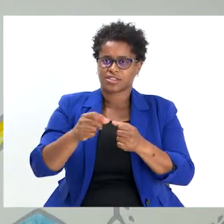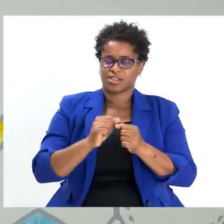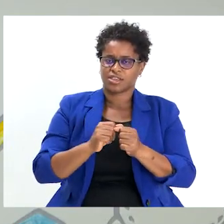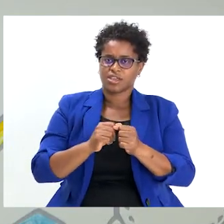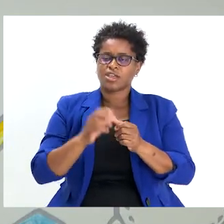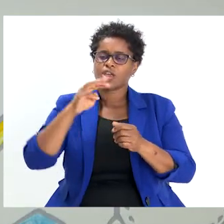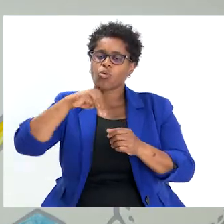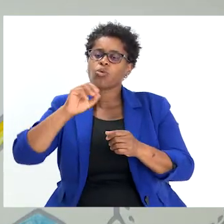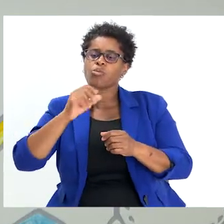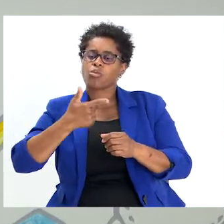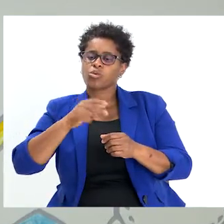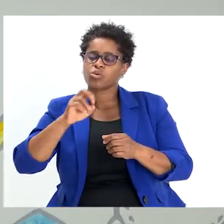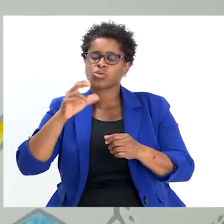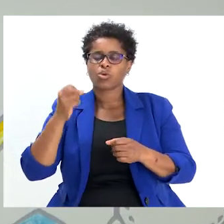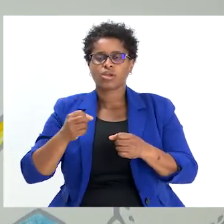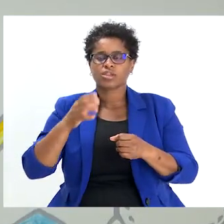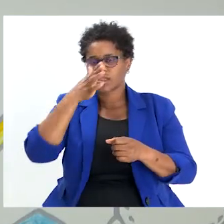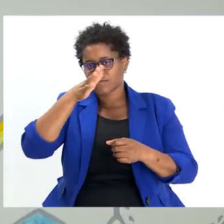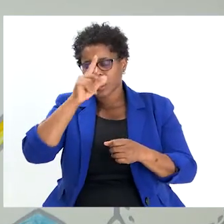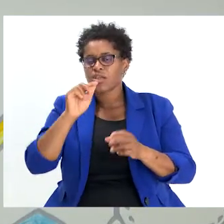o motor da atividade econômica?